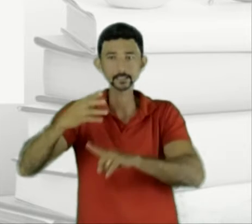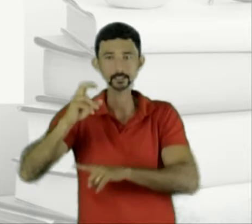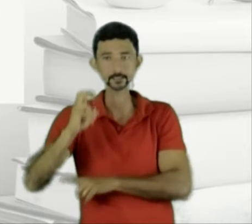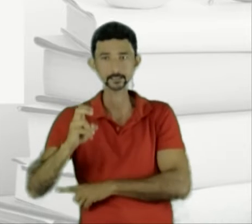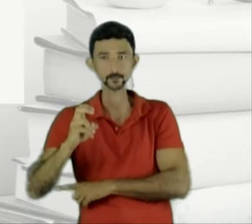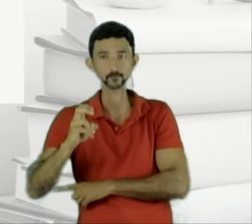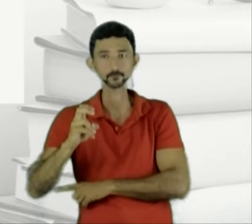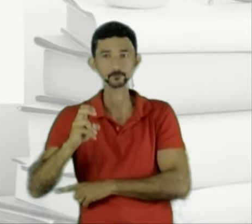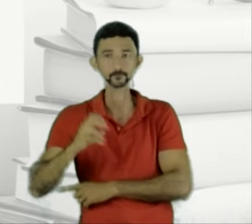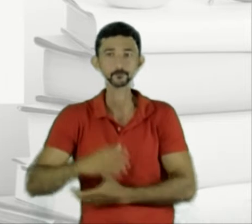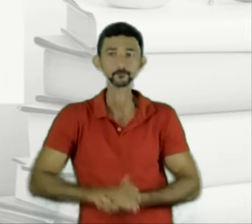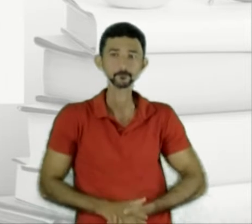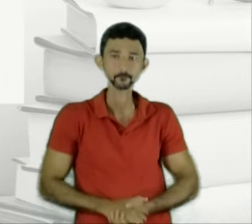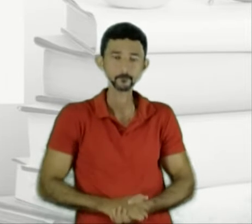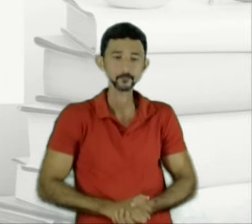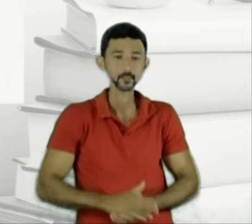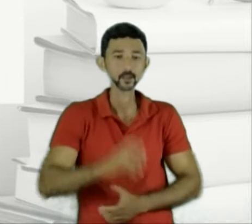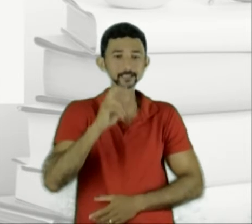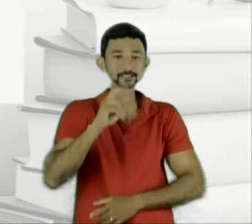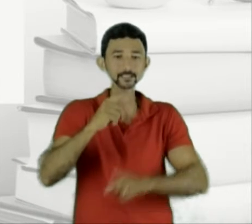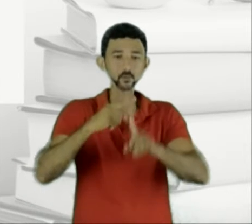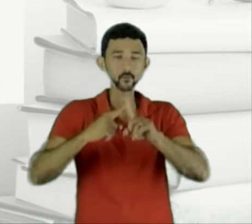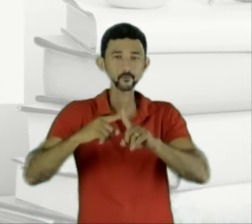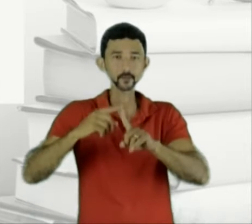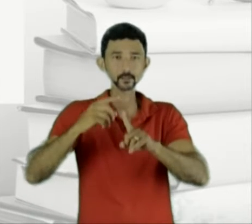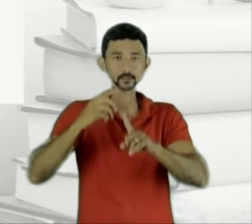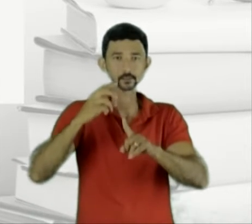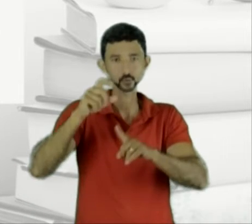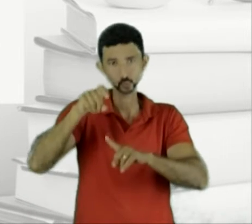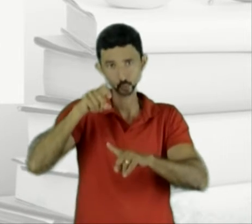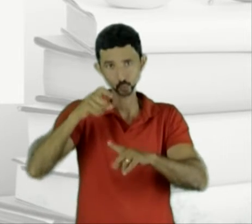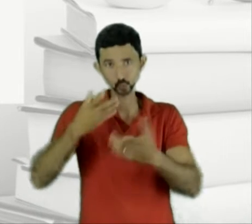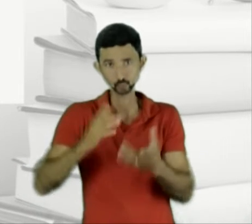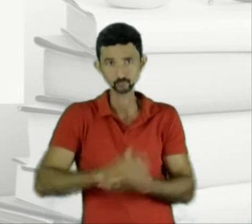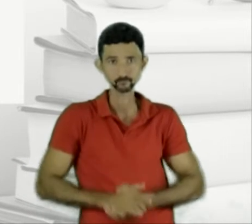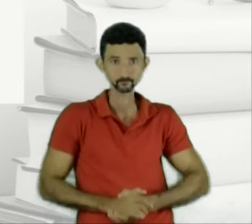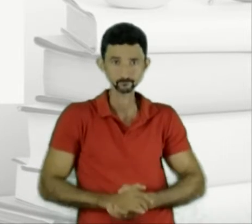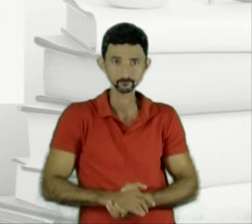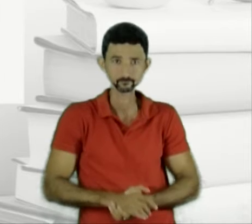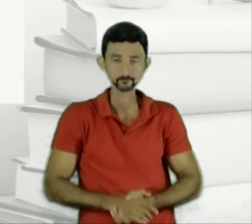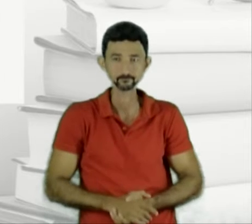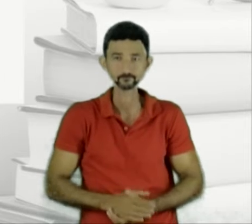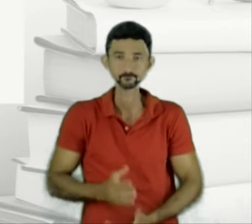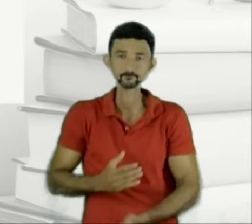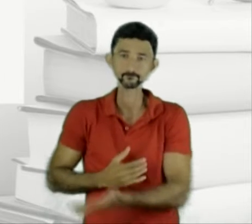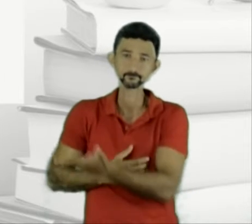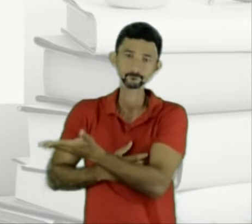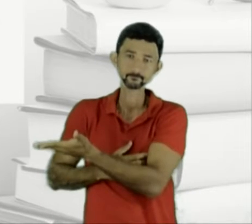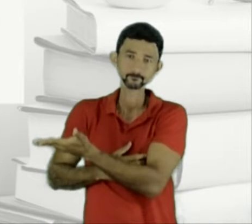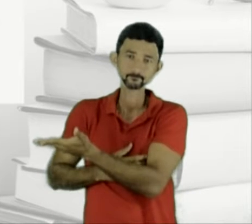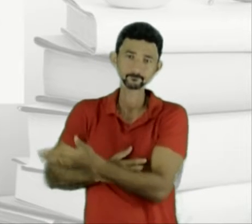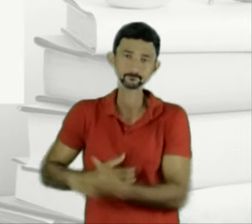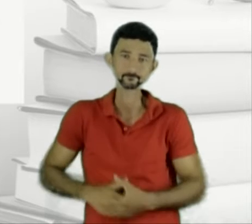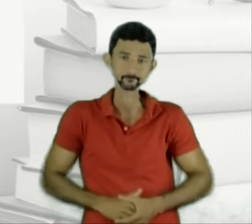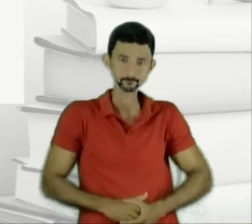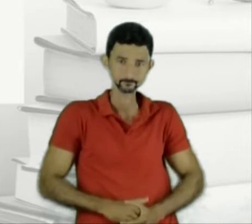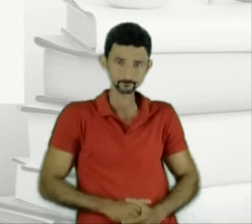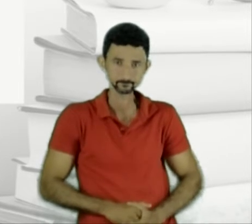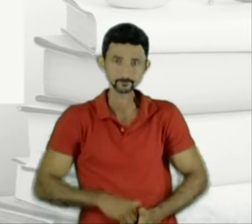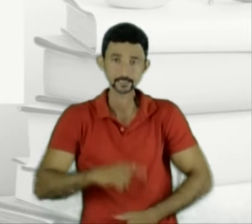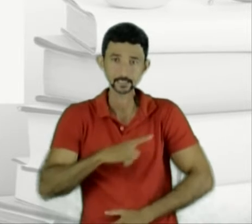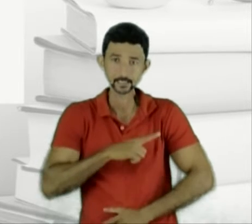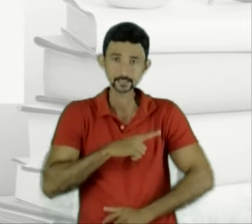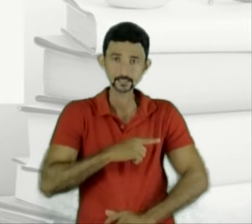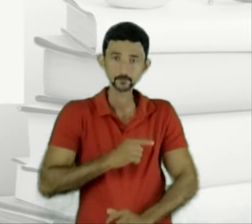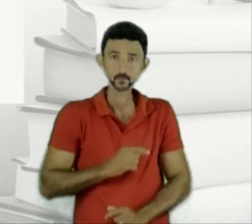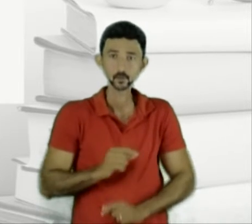5, e aí fica 5 vezes x, que eu posso representar simplesmente como 5x. Então temos,